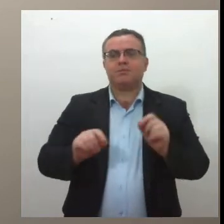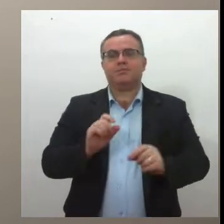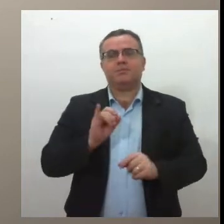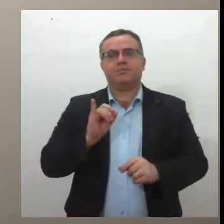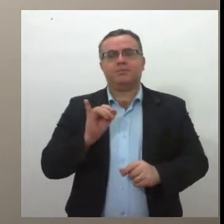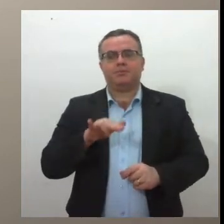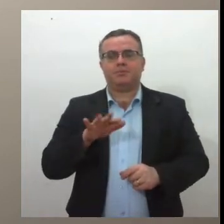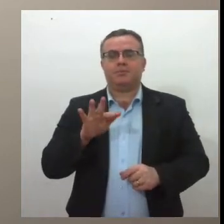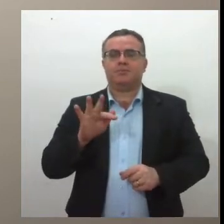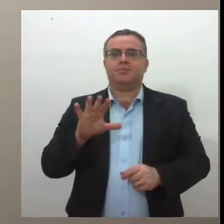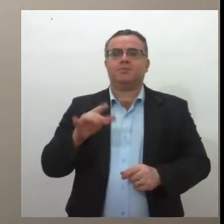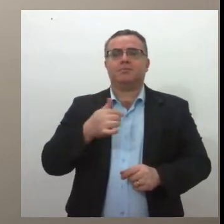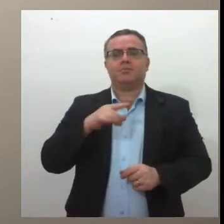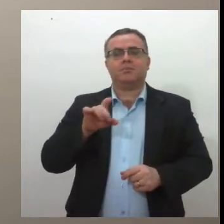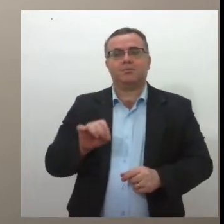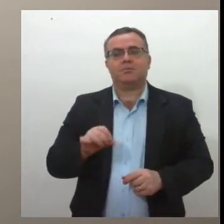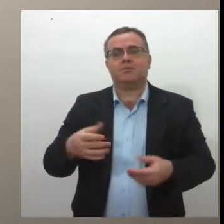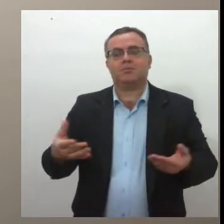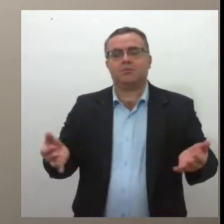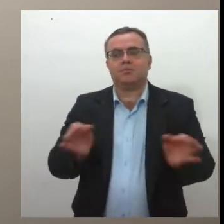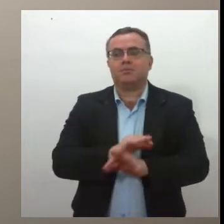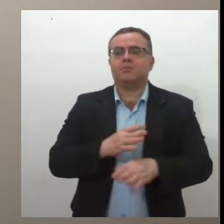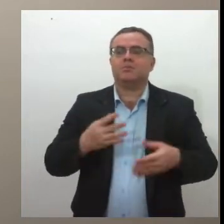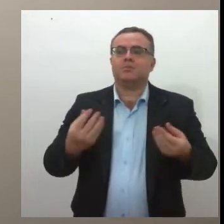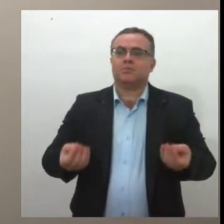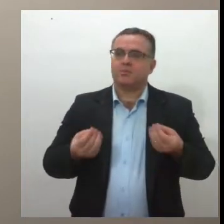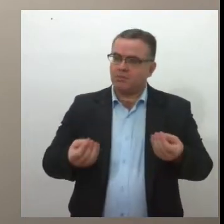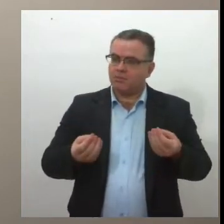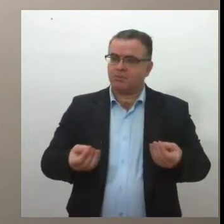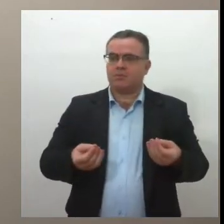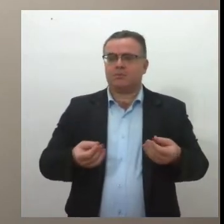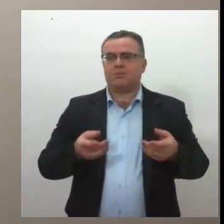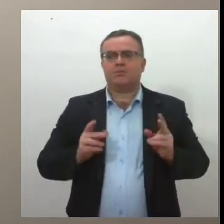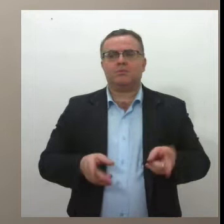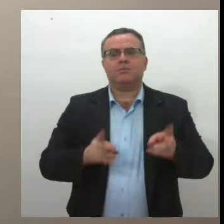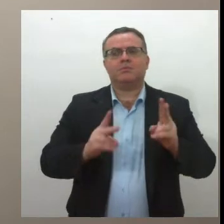brasileiro, nos últimos 25, 30 anos, não encontrava uma inflação oficial como essa,